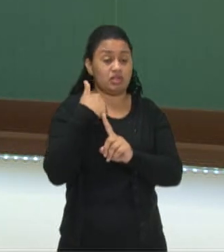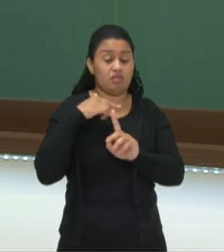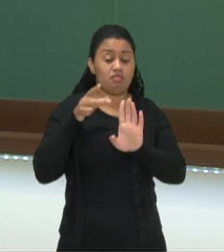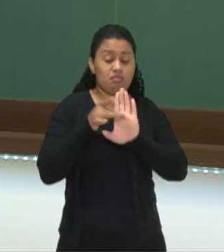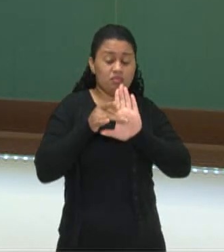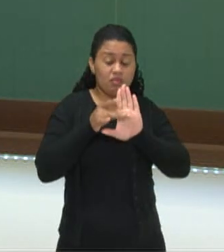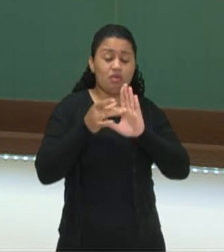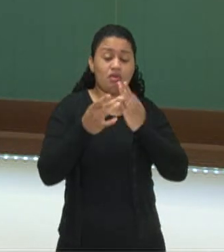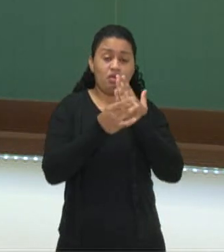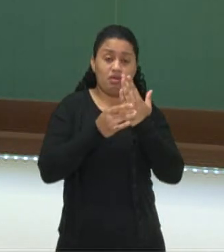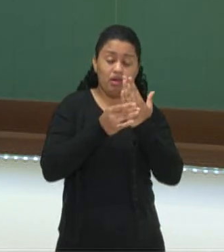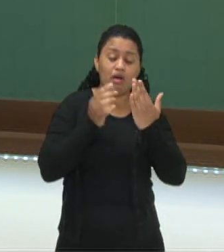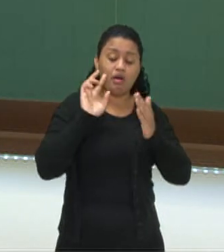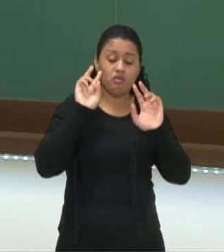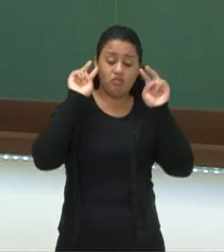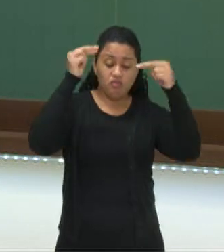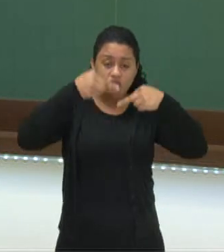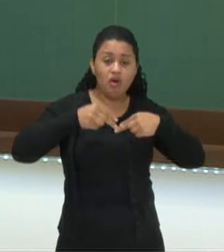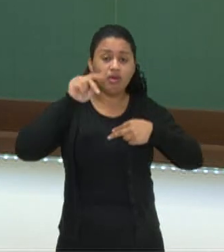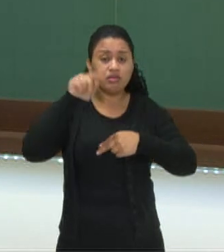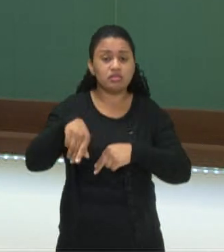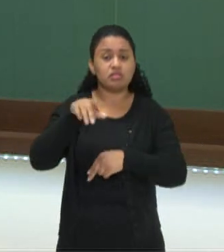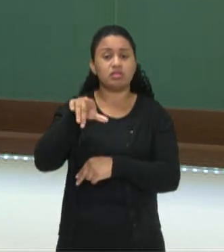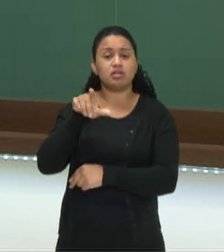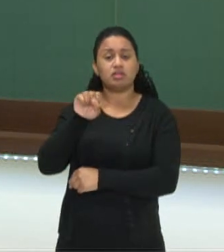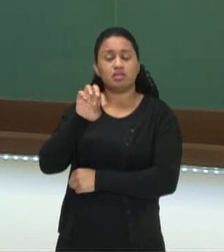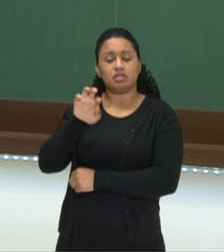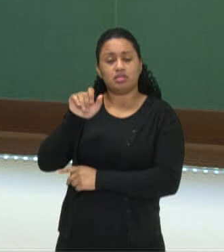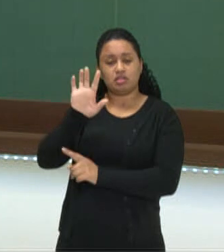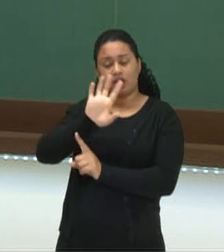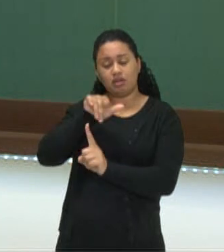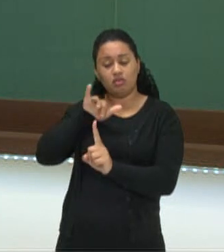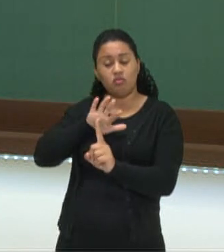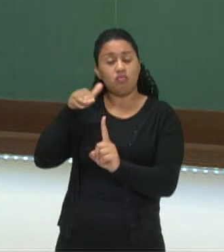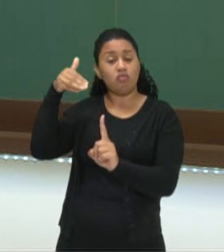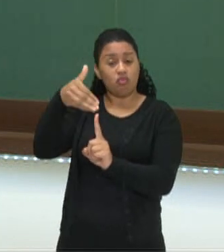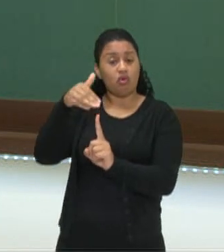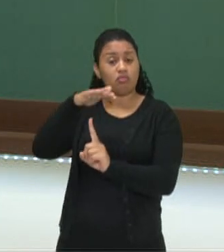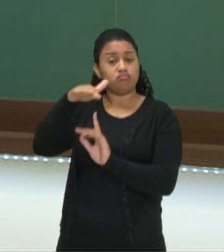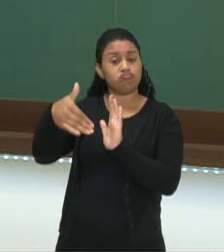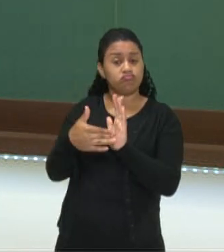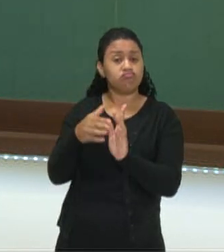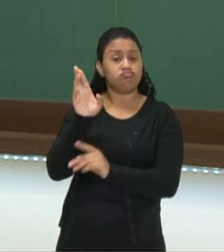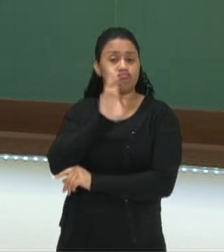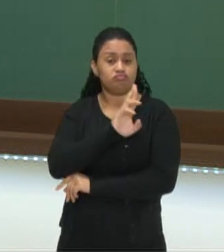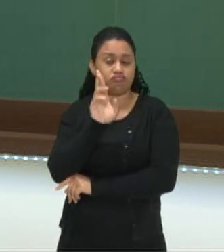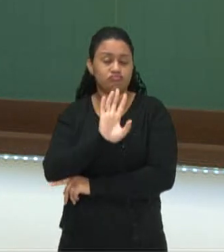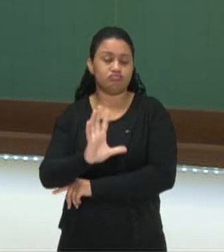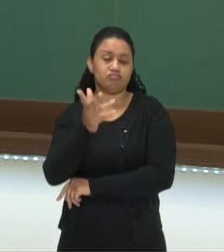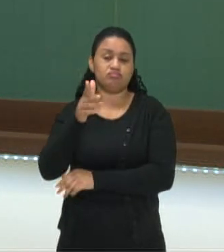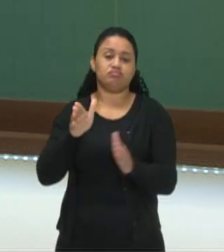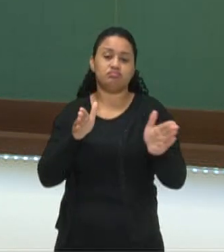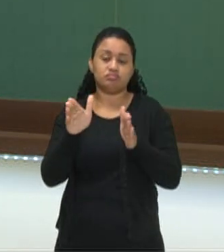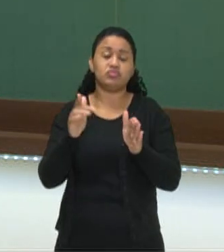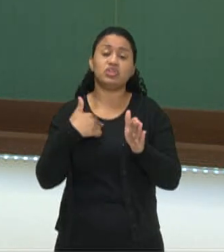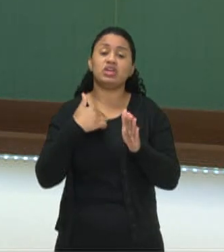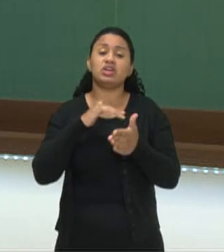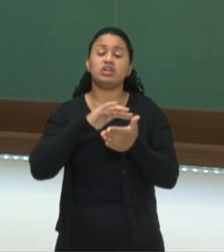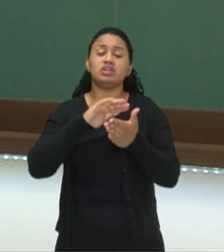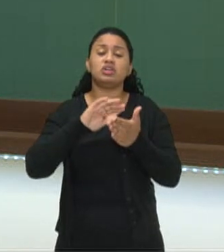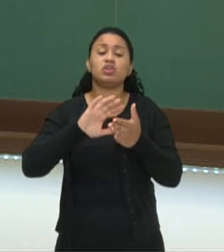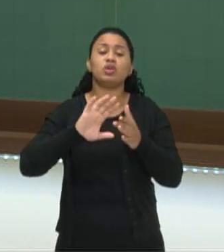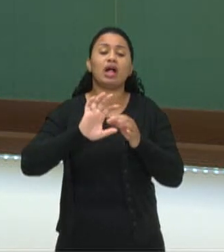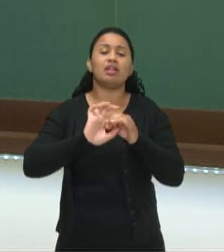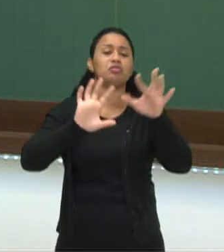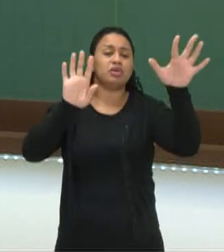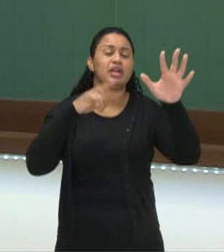torna o centro da arte, vamos colocar realista, que existe na Rússia nesse momento, tirando toda a liberdade de criação dos artistas